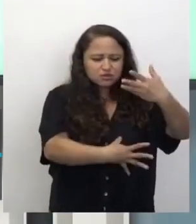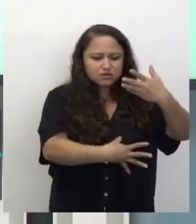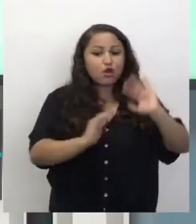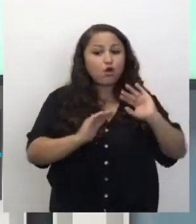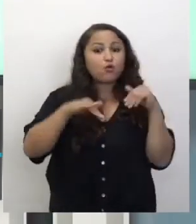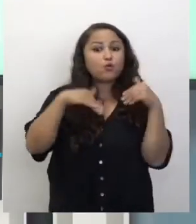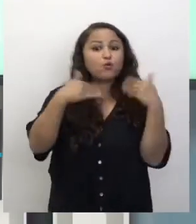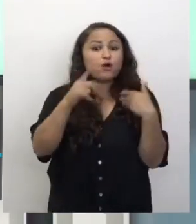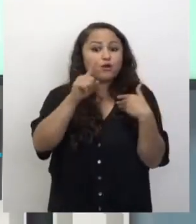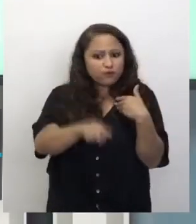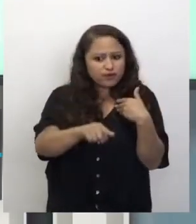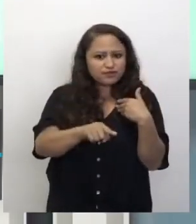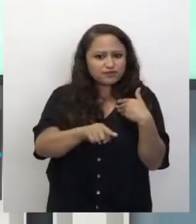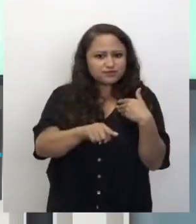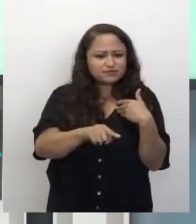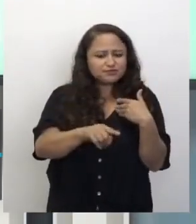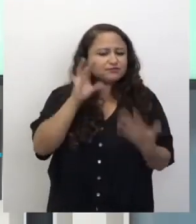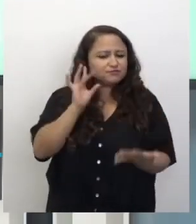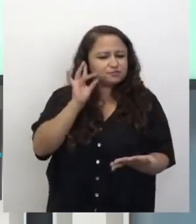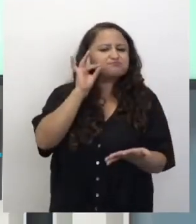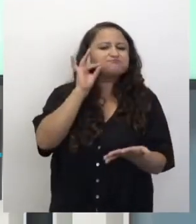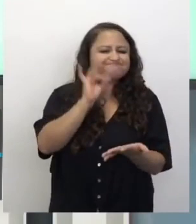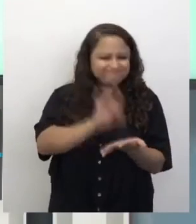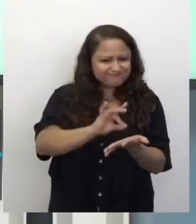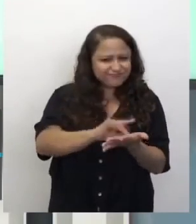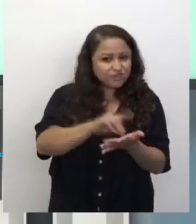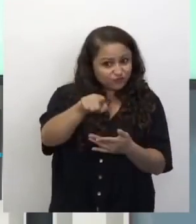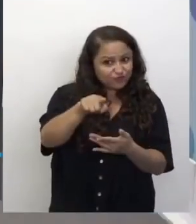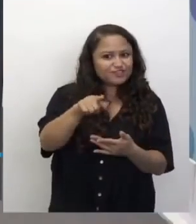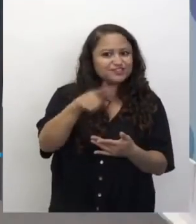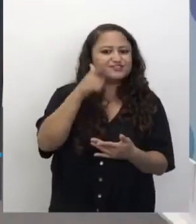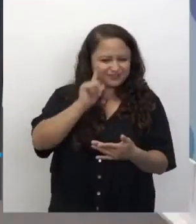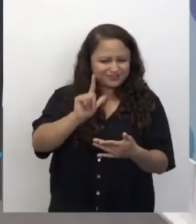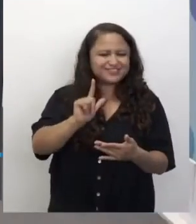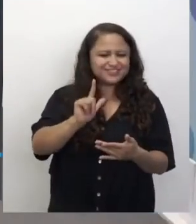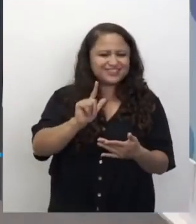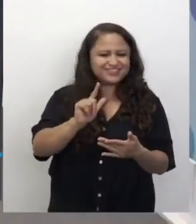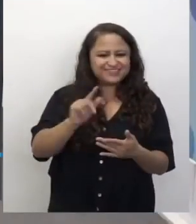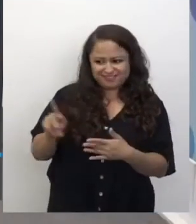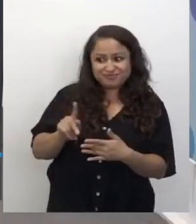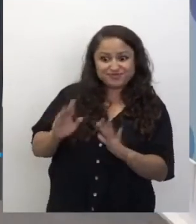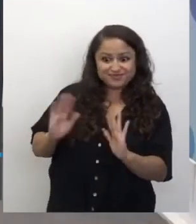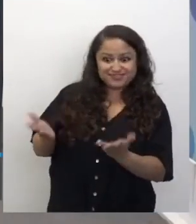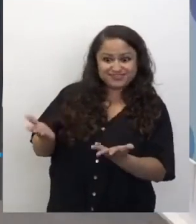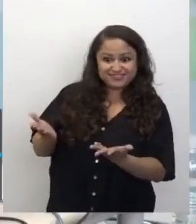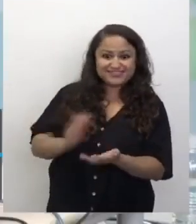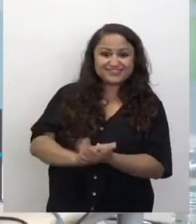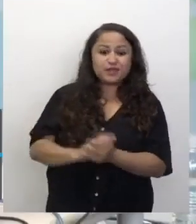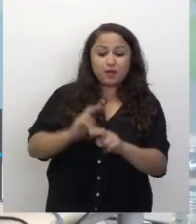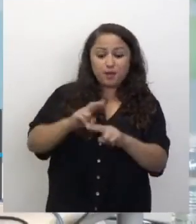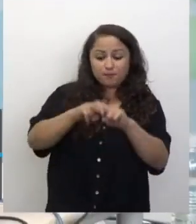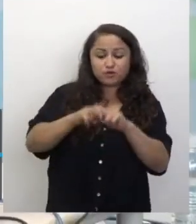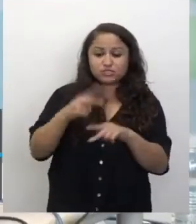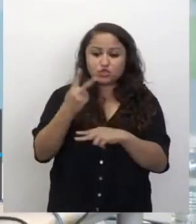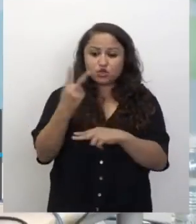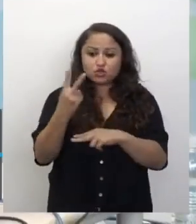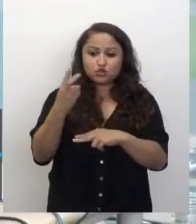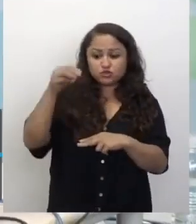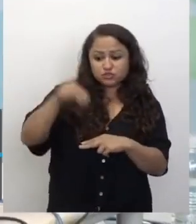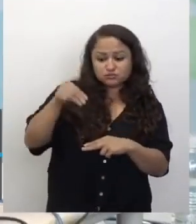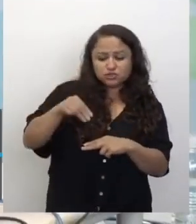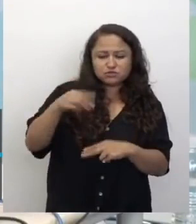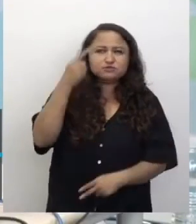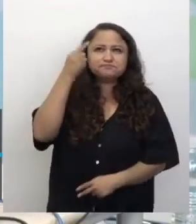acha que é. Eu tenho certeza que você vai dar conta disso. Não vai, professora Roberta? Vai sim. Por isso, a gente vai dar aí 2 minutos para você pensar